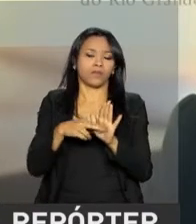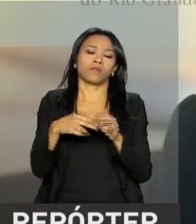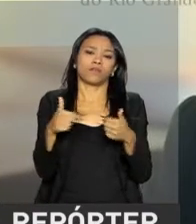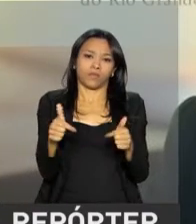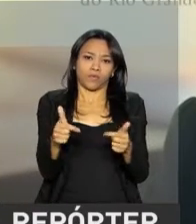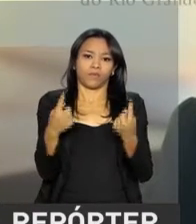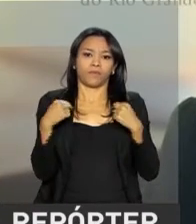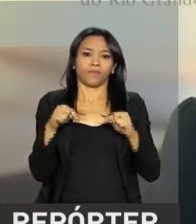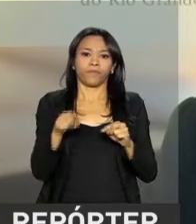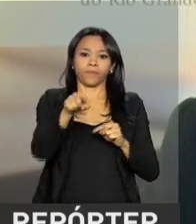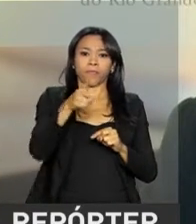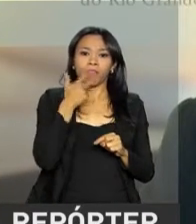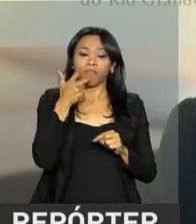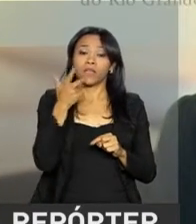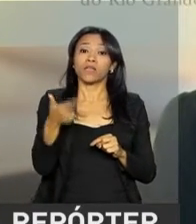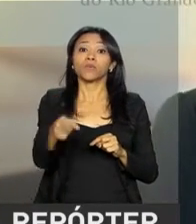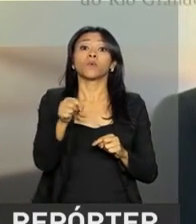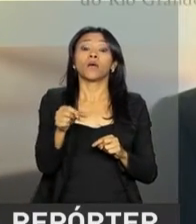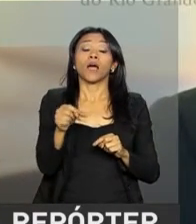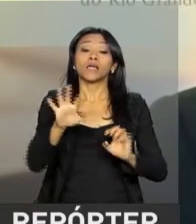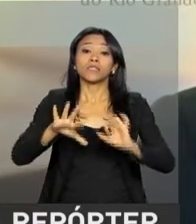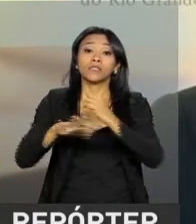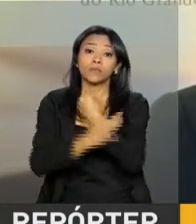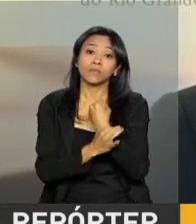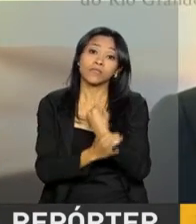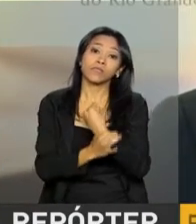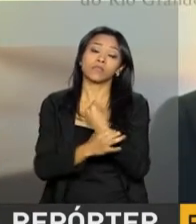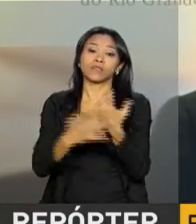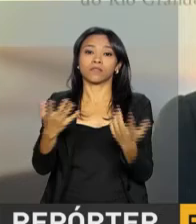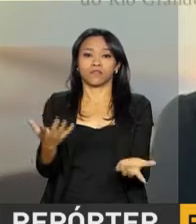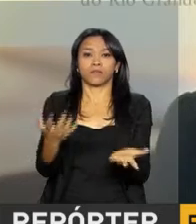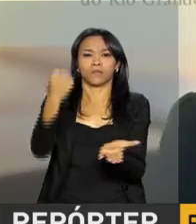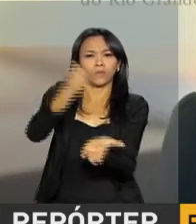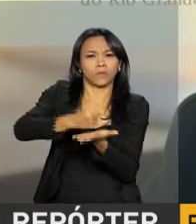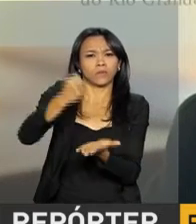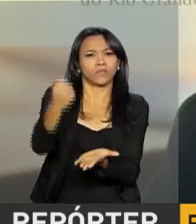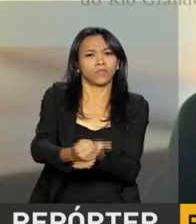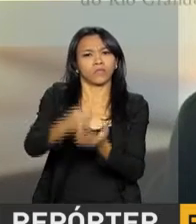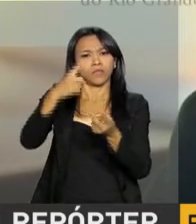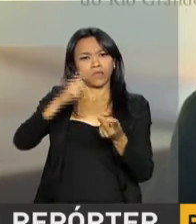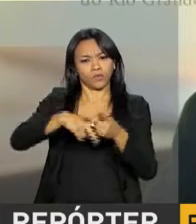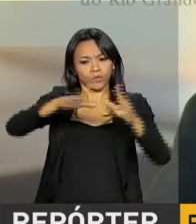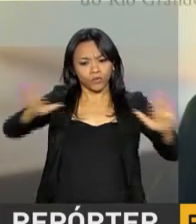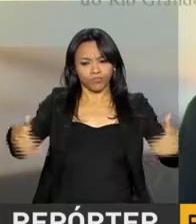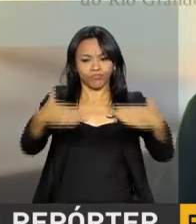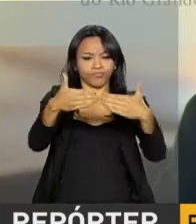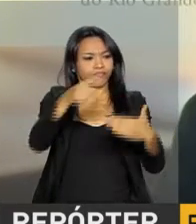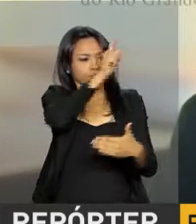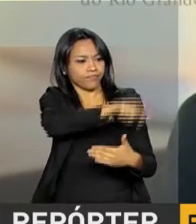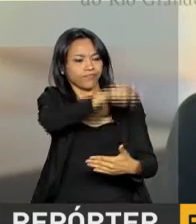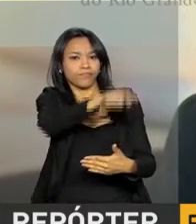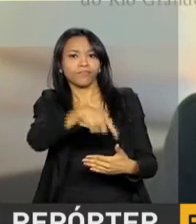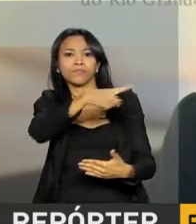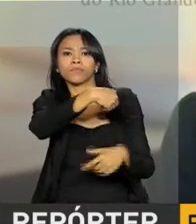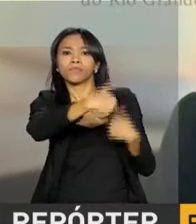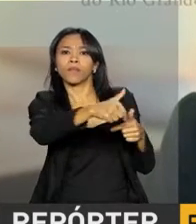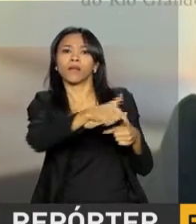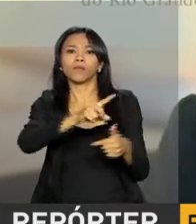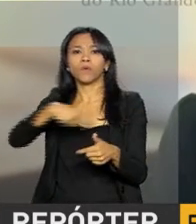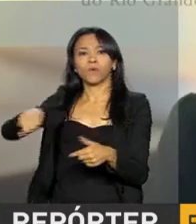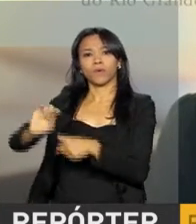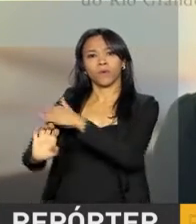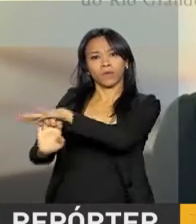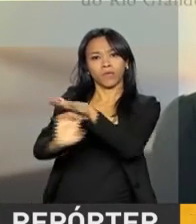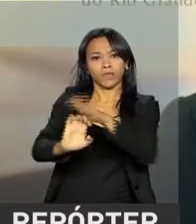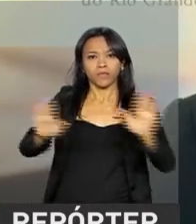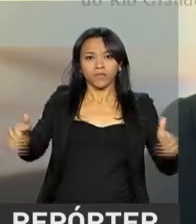A segurança jurídica, através do prestigiamento das convenções coletivas, dando força de lei para